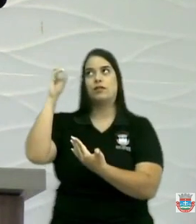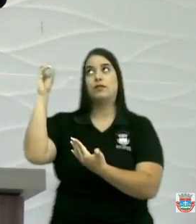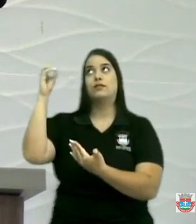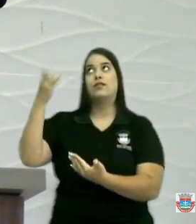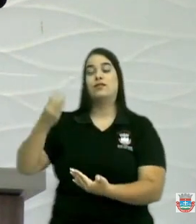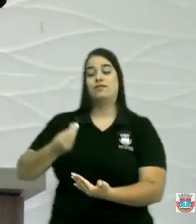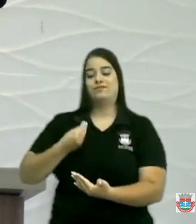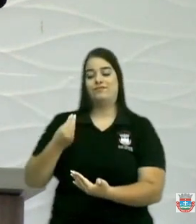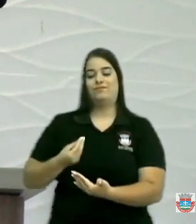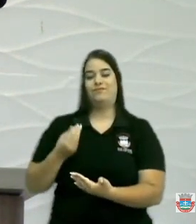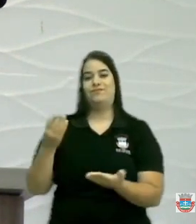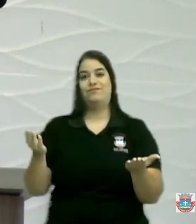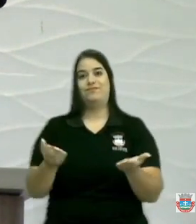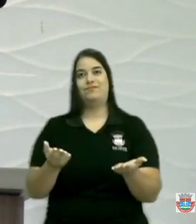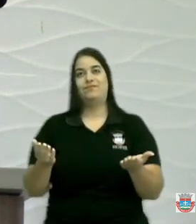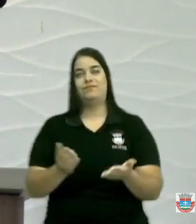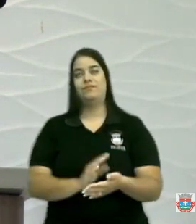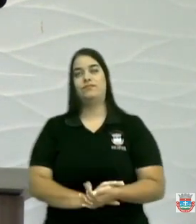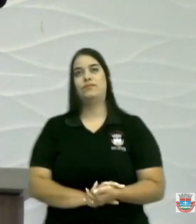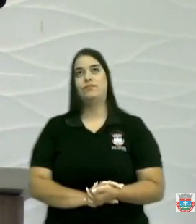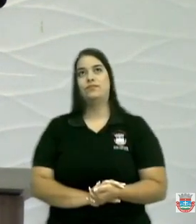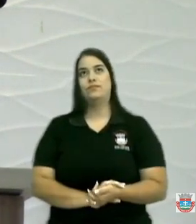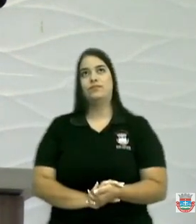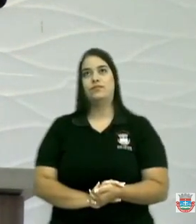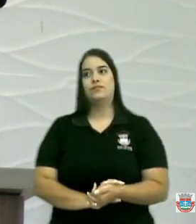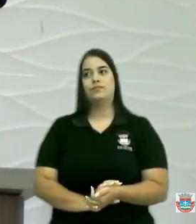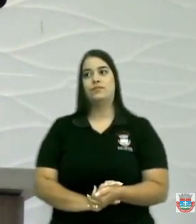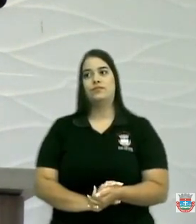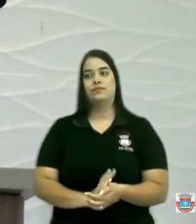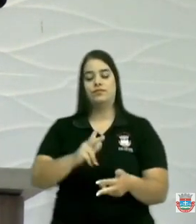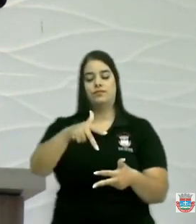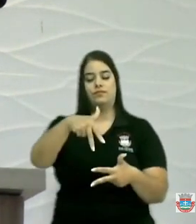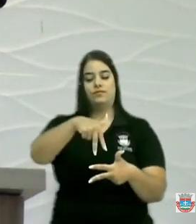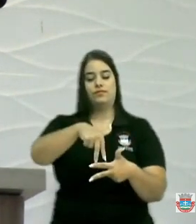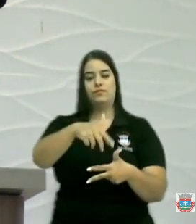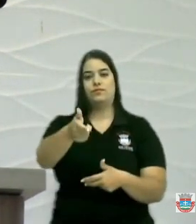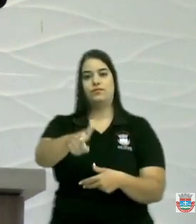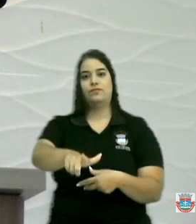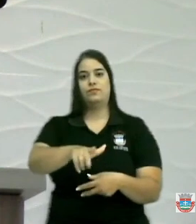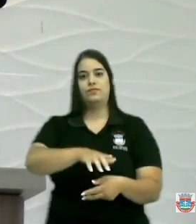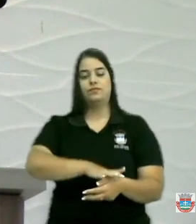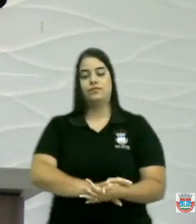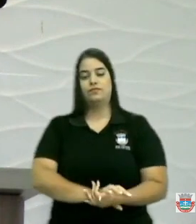um dia de vida e poder estar aqui hoje mais uma vez.